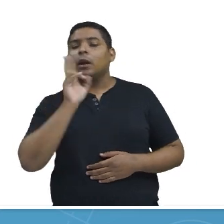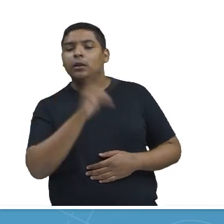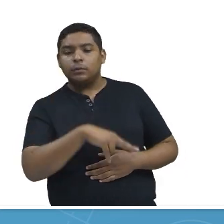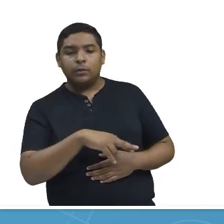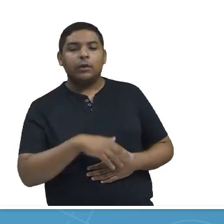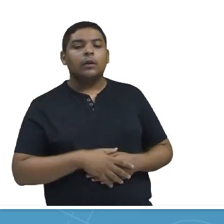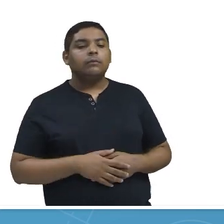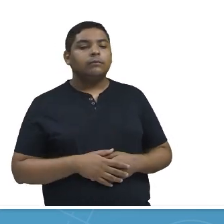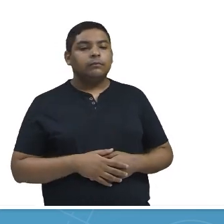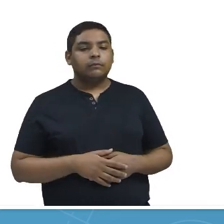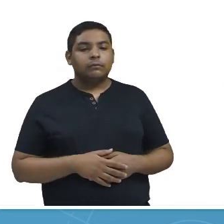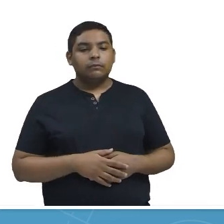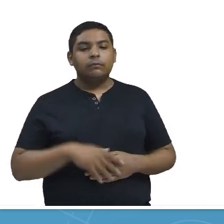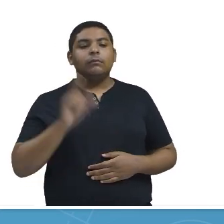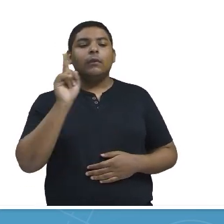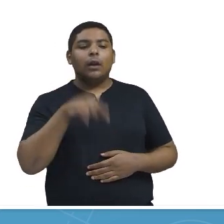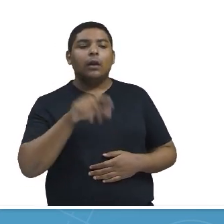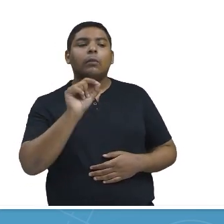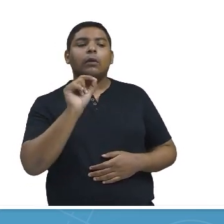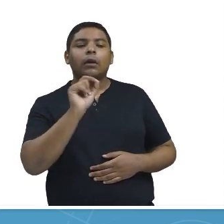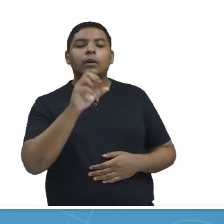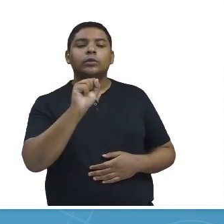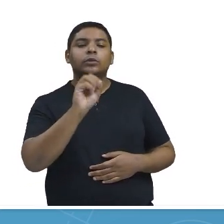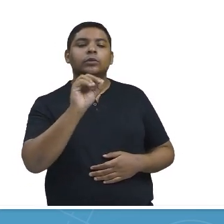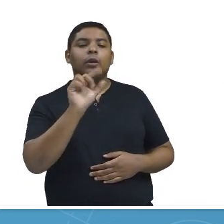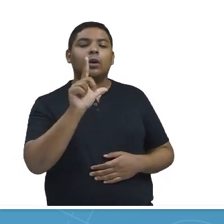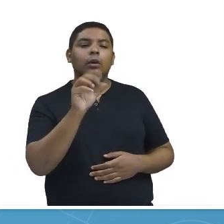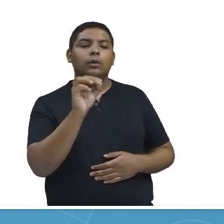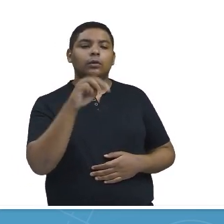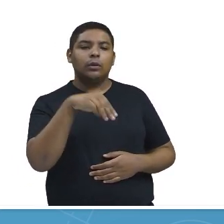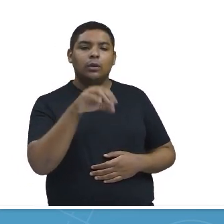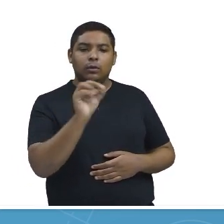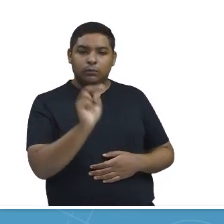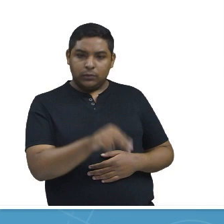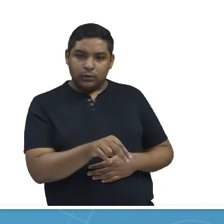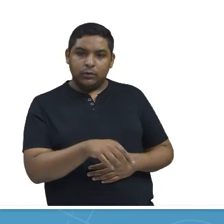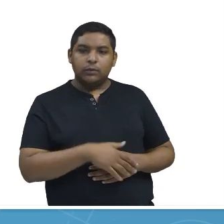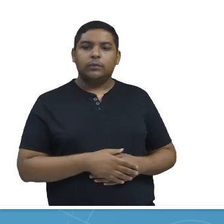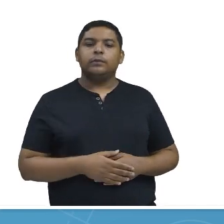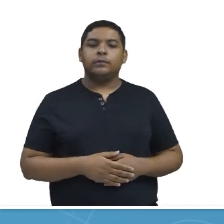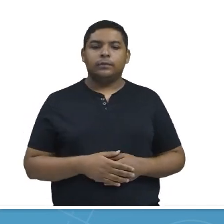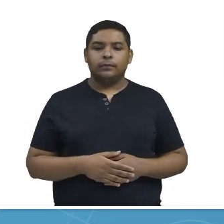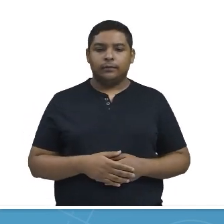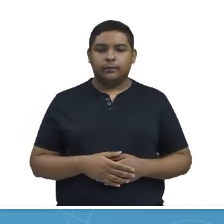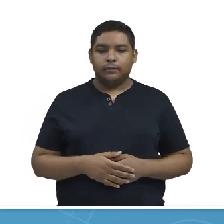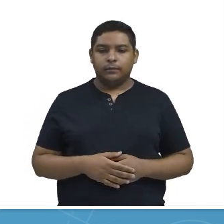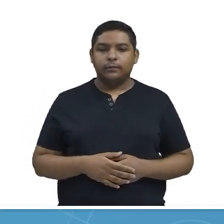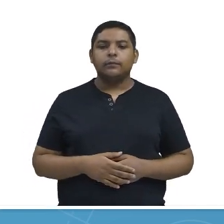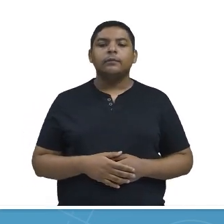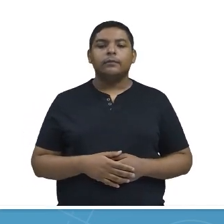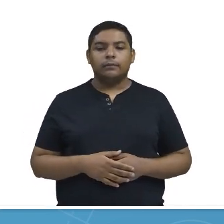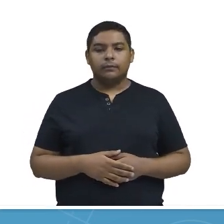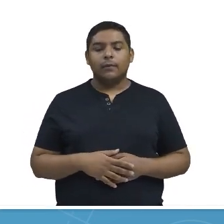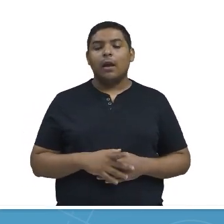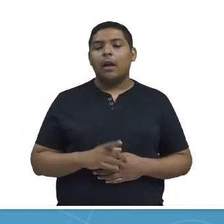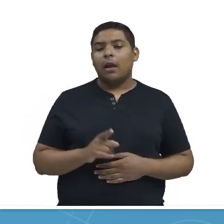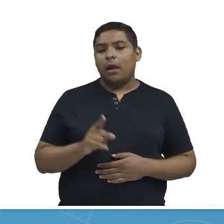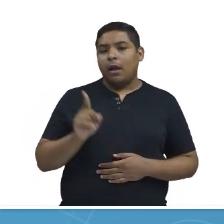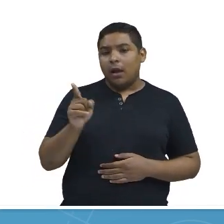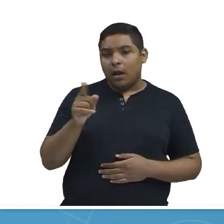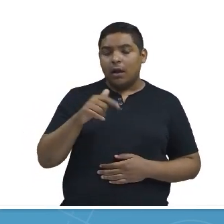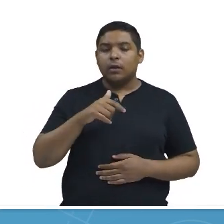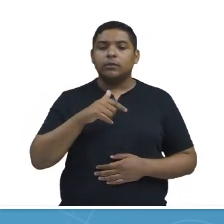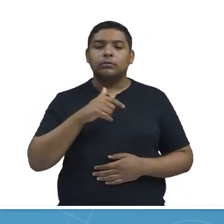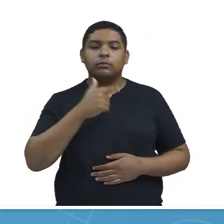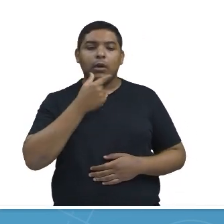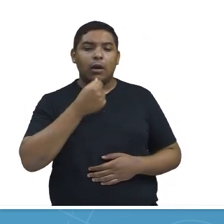It's Solomon's. It's Solomon's. De quem é? É do Solomon. Esse vídeo pertence